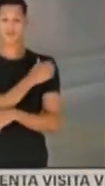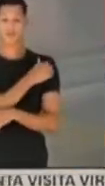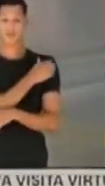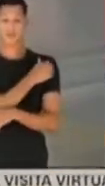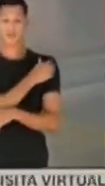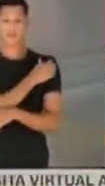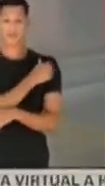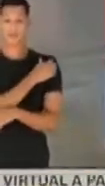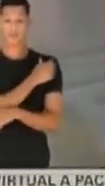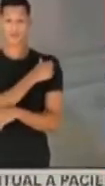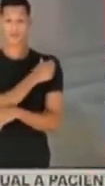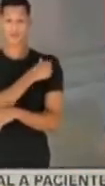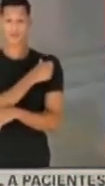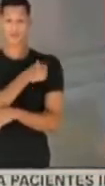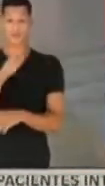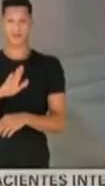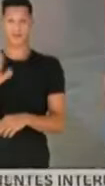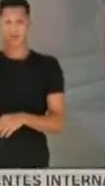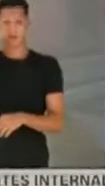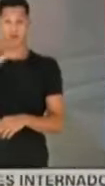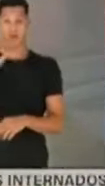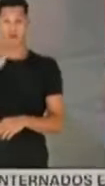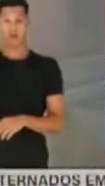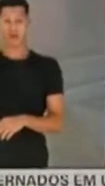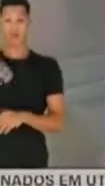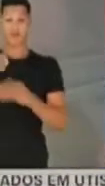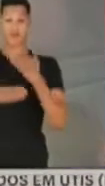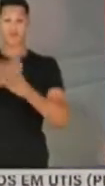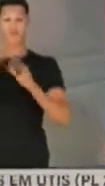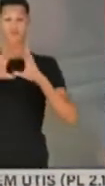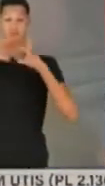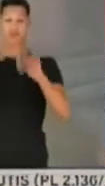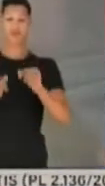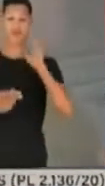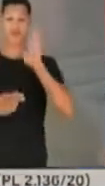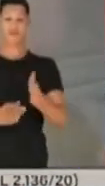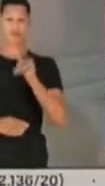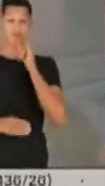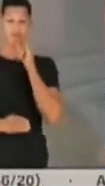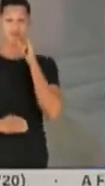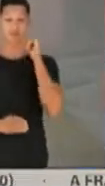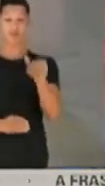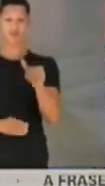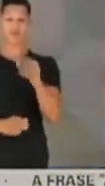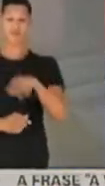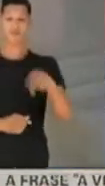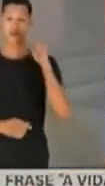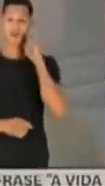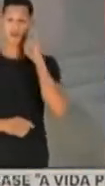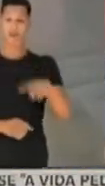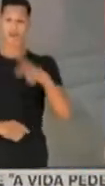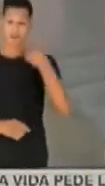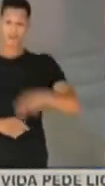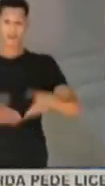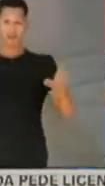um pela ordem, diante de tudo que já foi dito e visto aqui hoje,